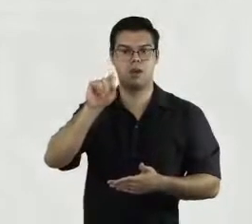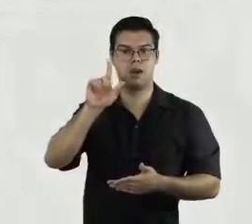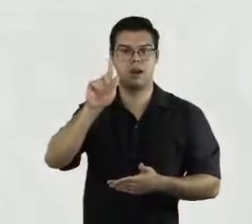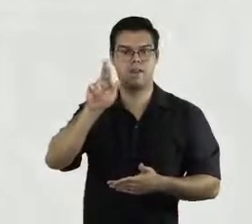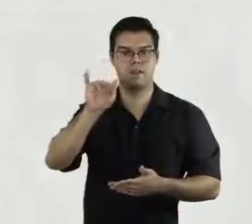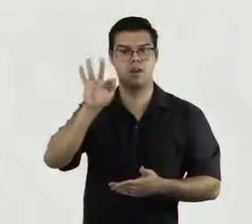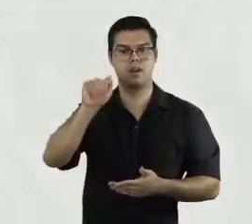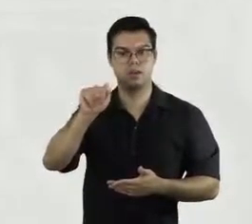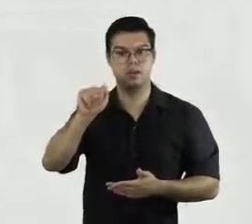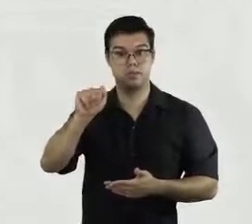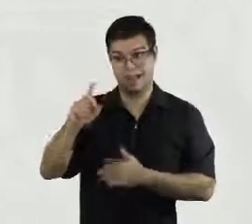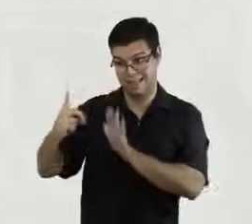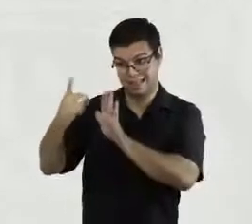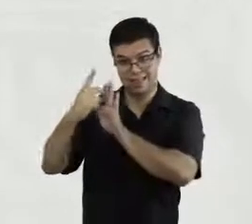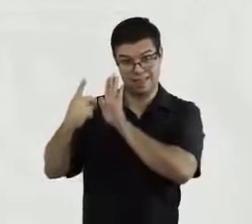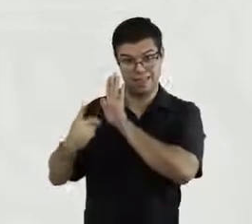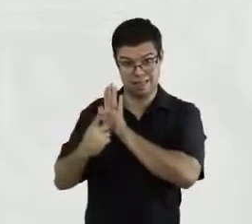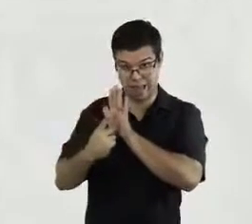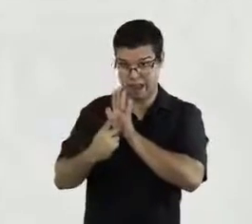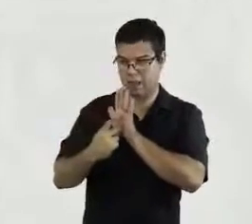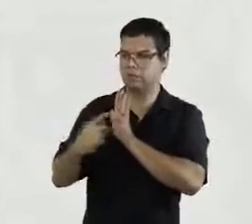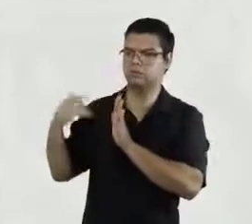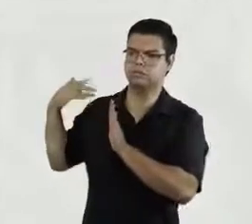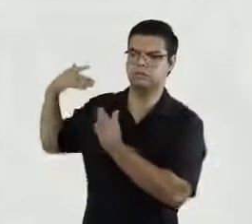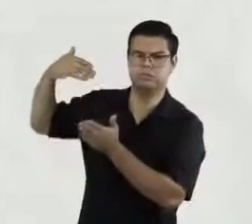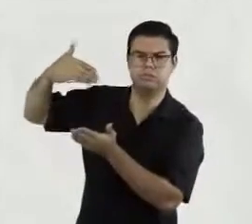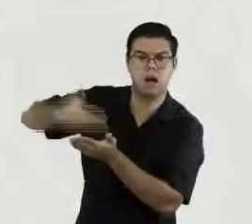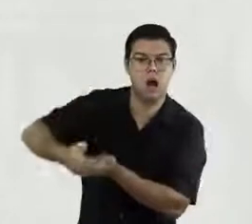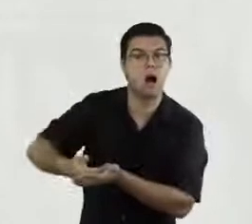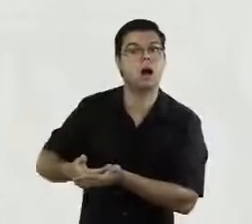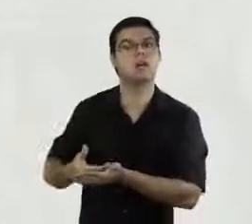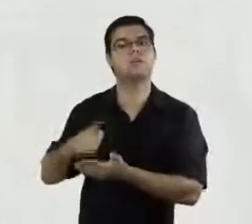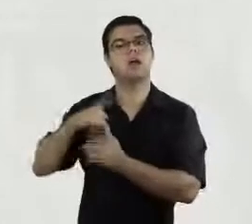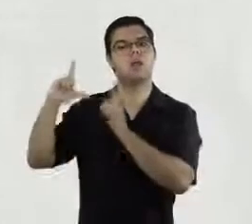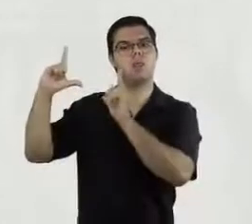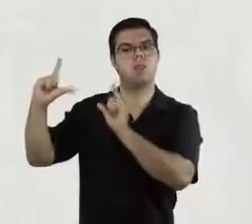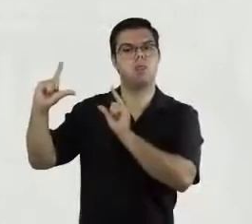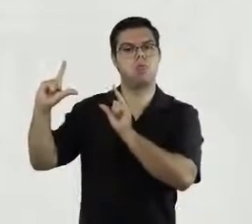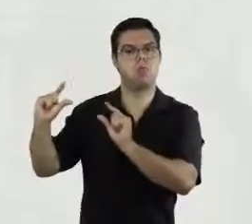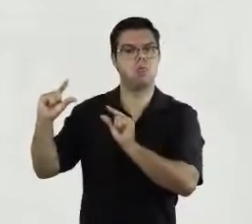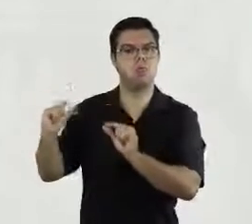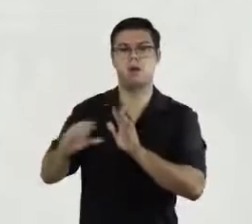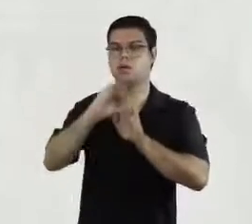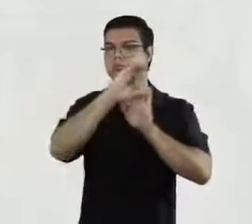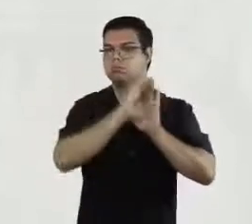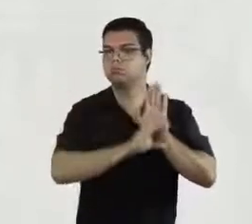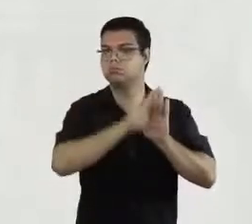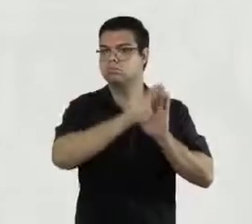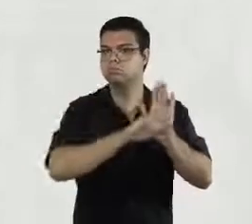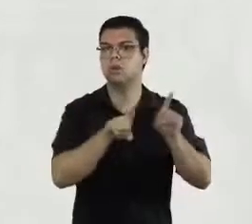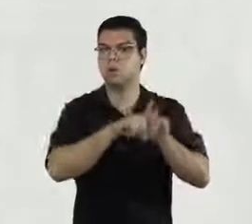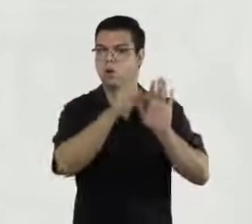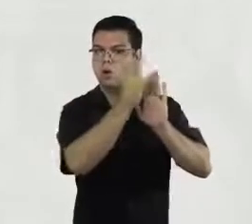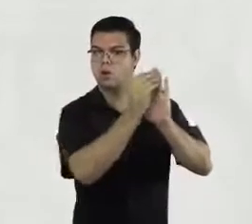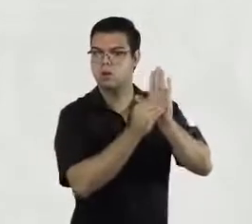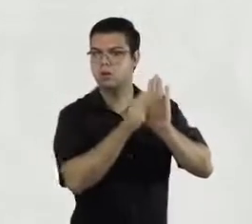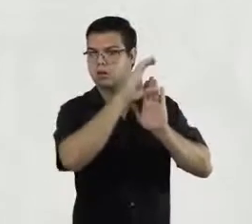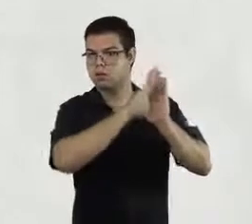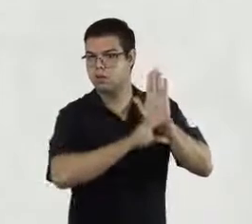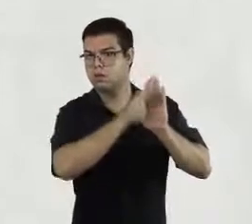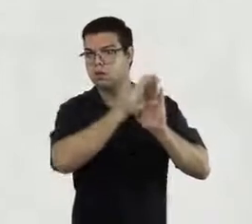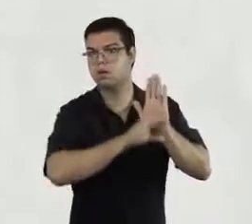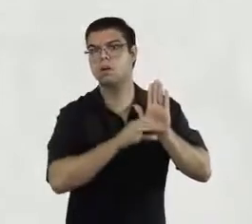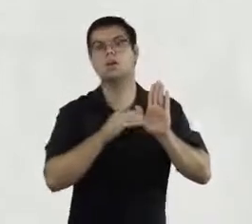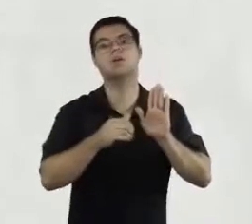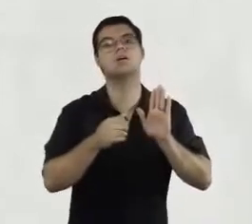década, desse período para cá, a gente teve uma diminuição nos currículos, nas matrizes curriculares,